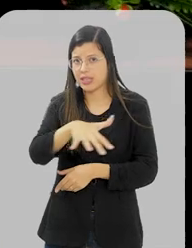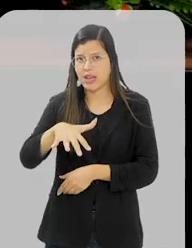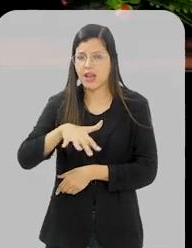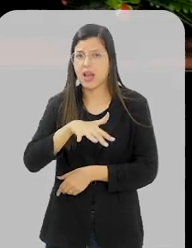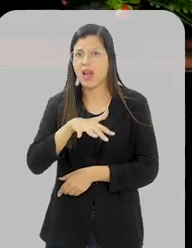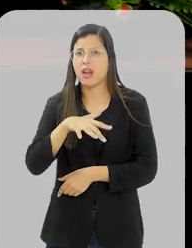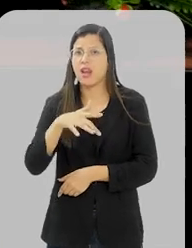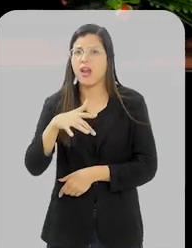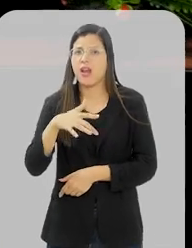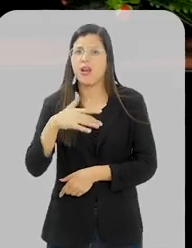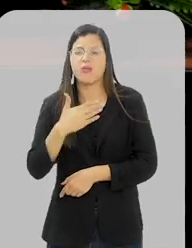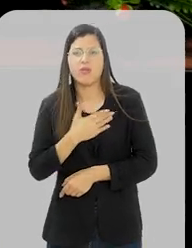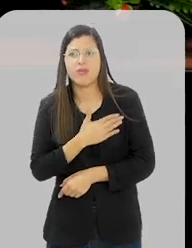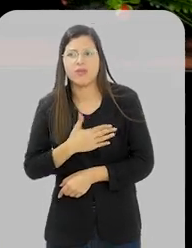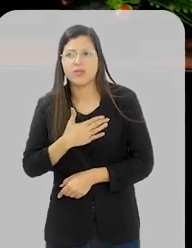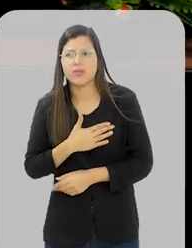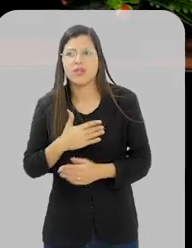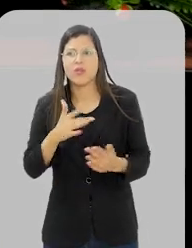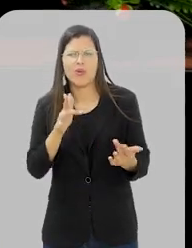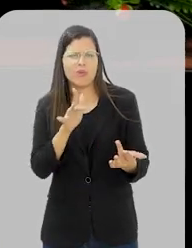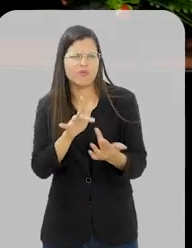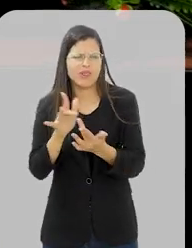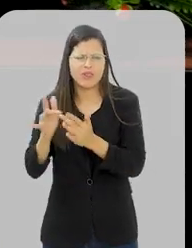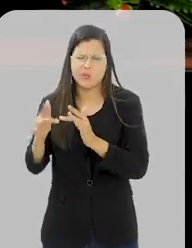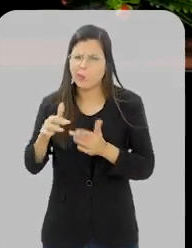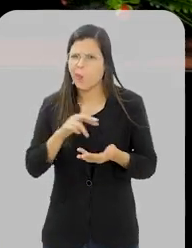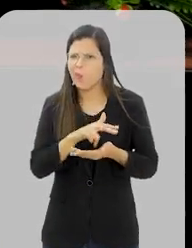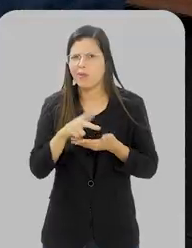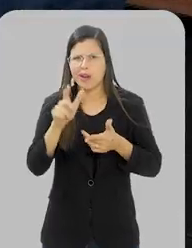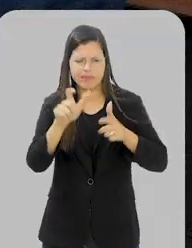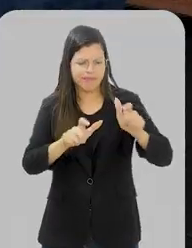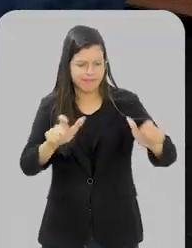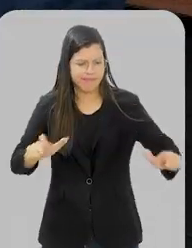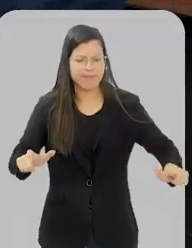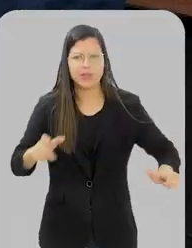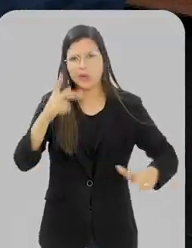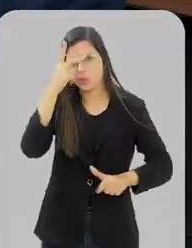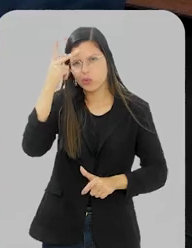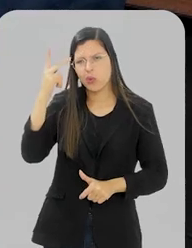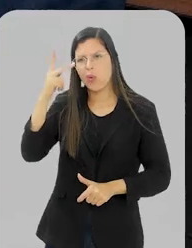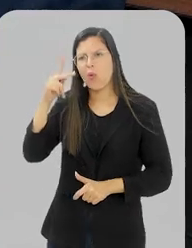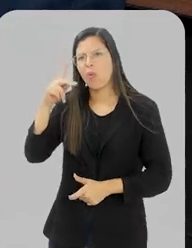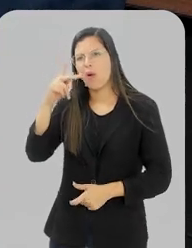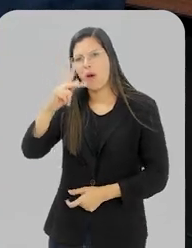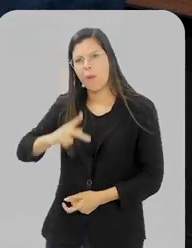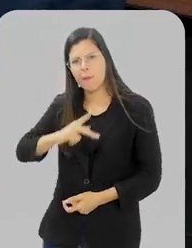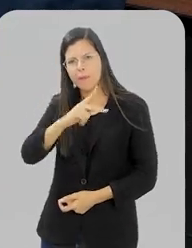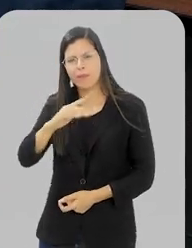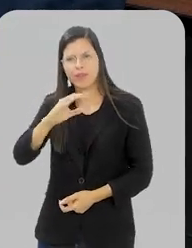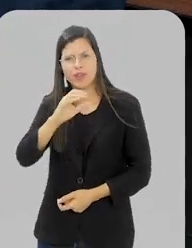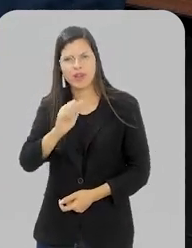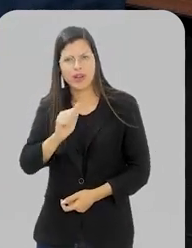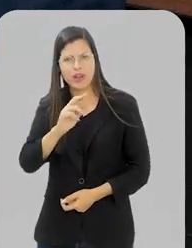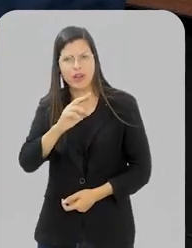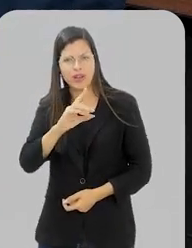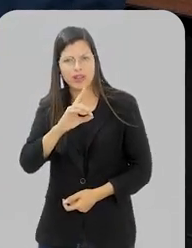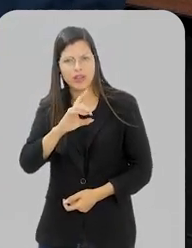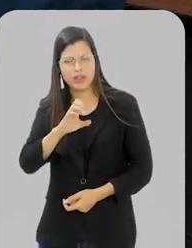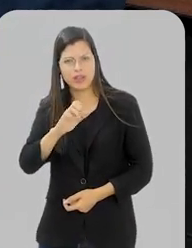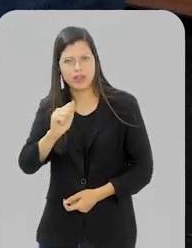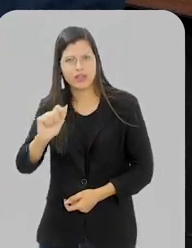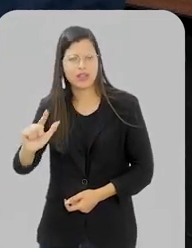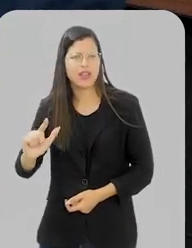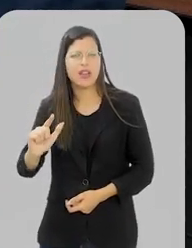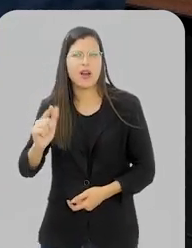área eu tive o prazer de ter contato com Inúmeras pessoas com você com o Cardeal a que que a gente trata